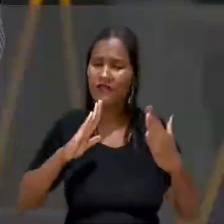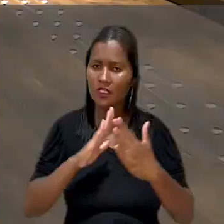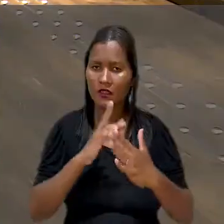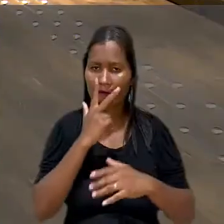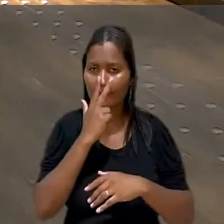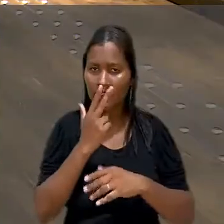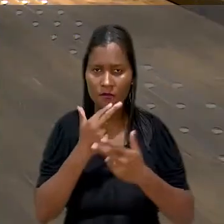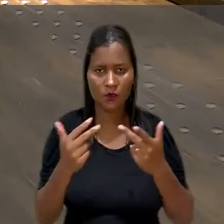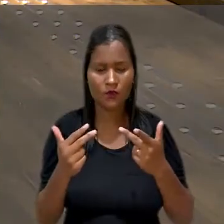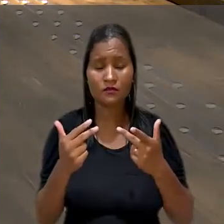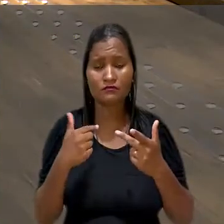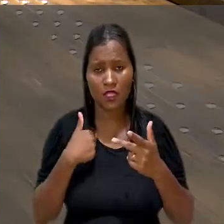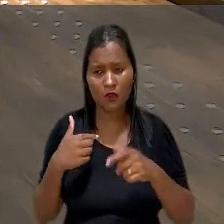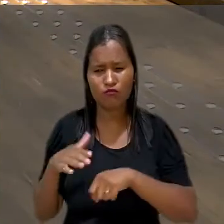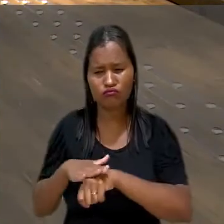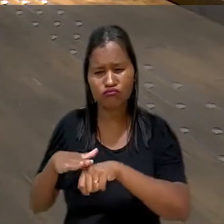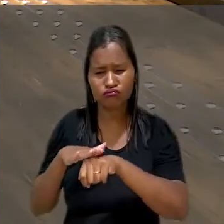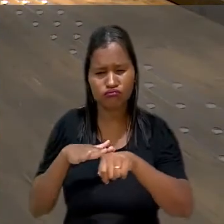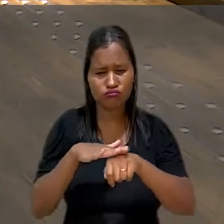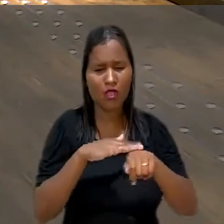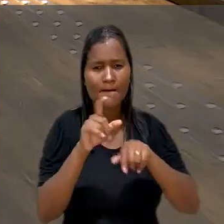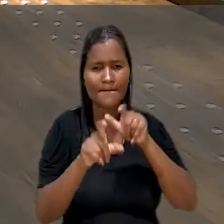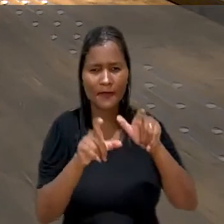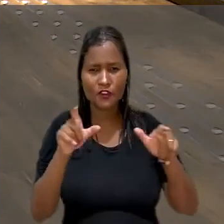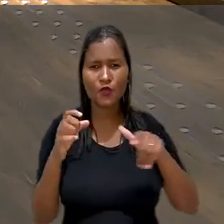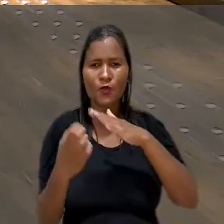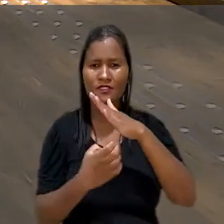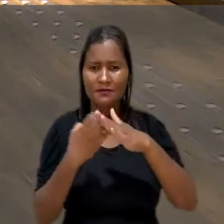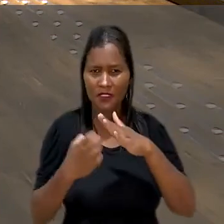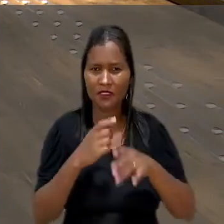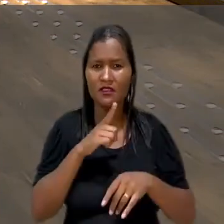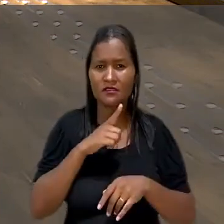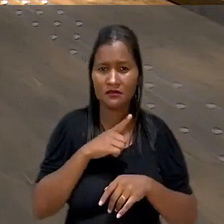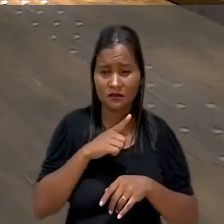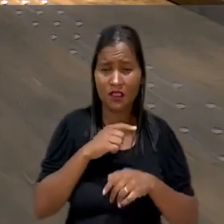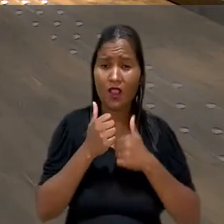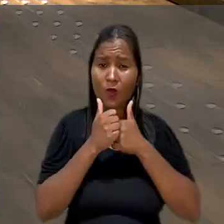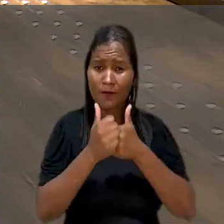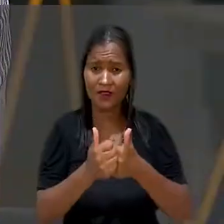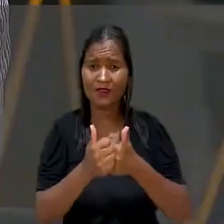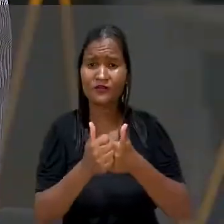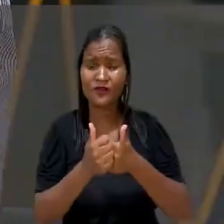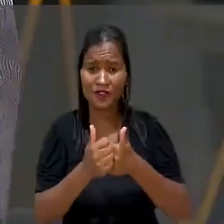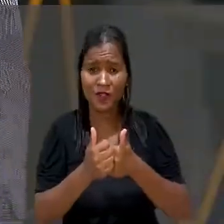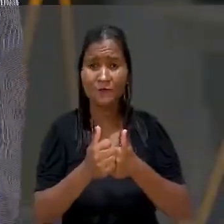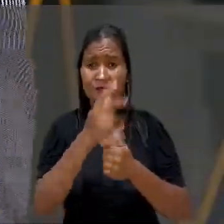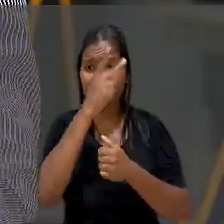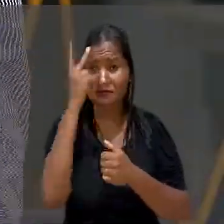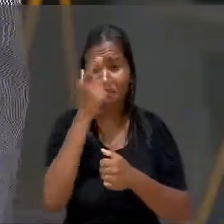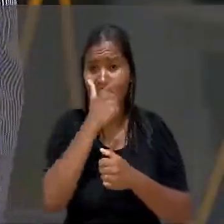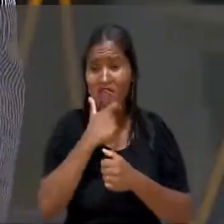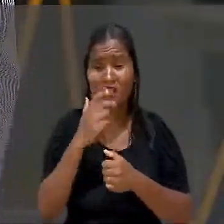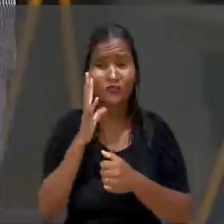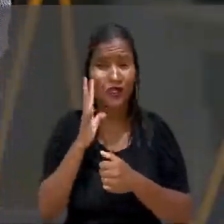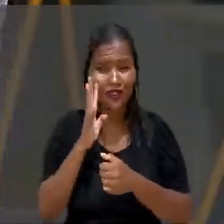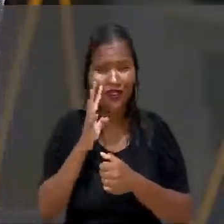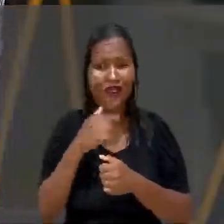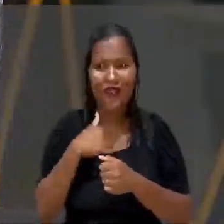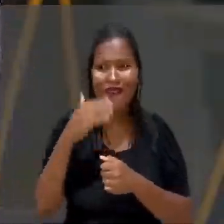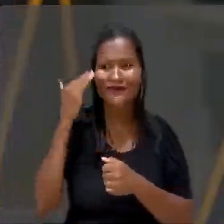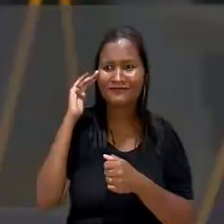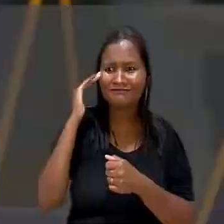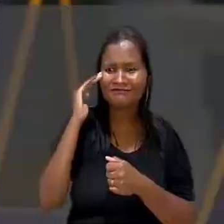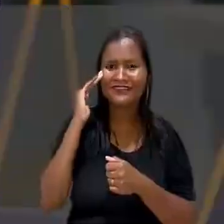mesma coisa. Eu tenho conversado muito com vários empresários e acompanhado algumas organizações. Elas estão achando, legal, eu entendi